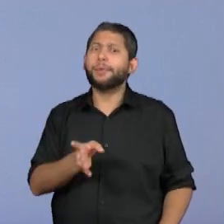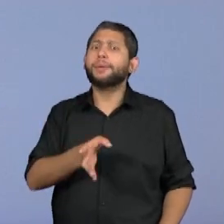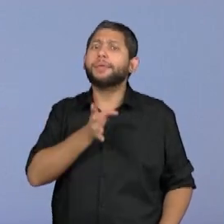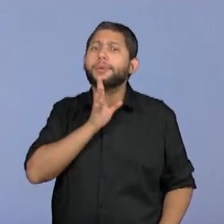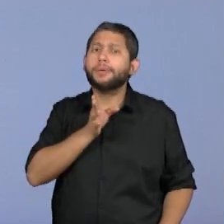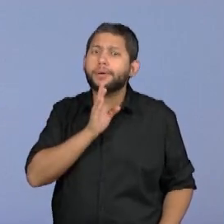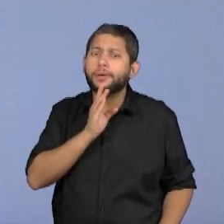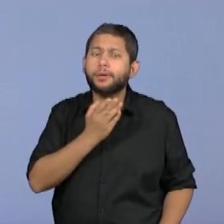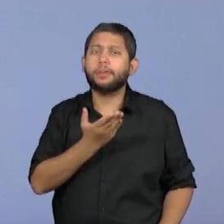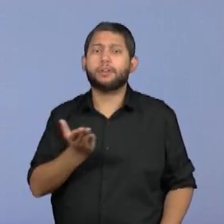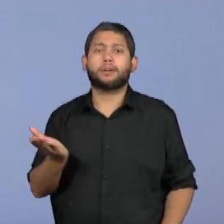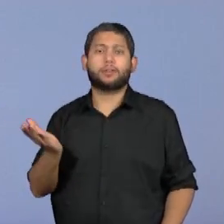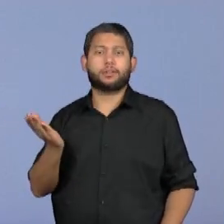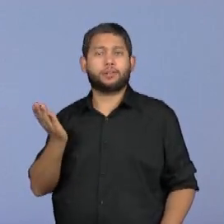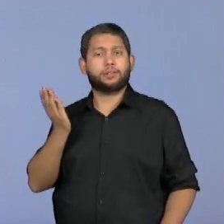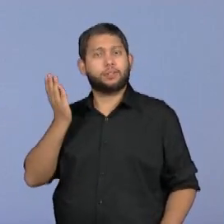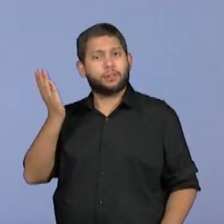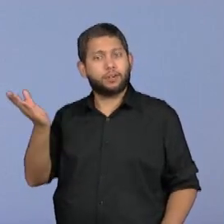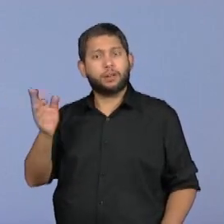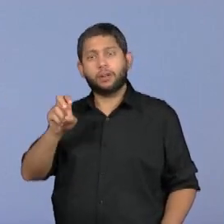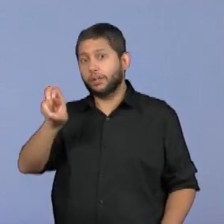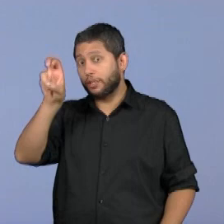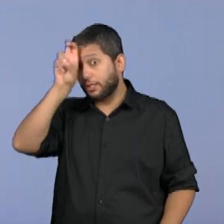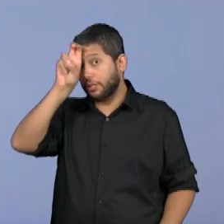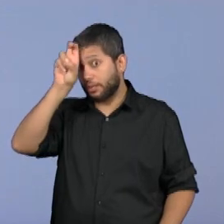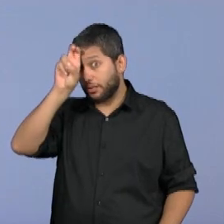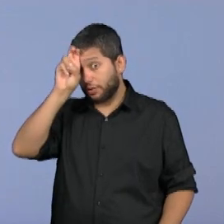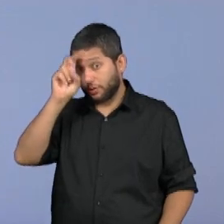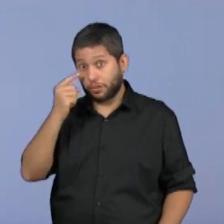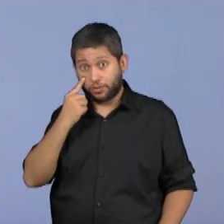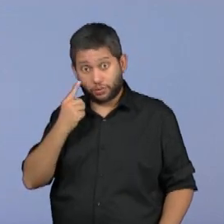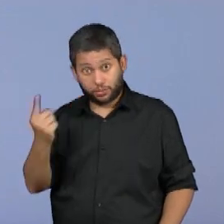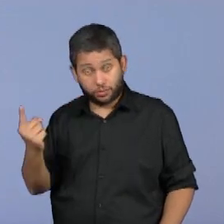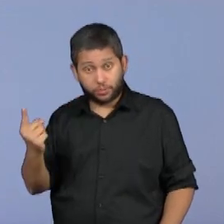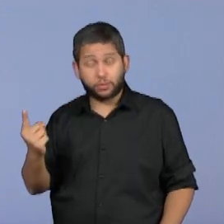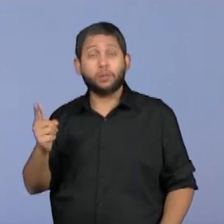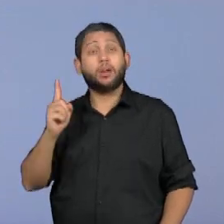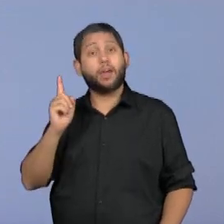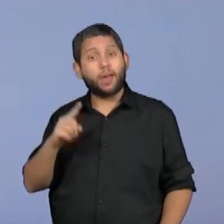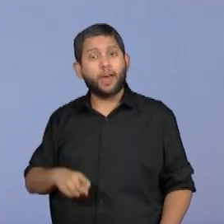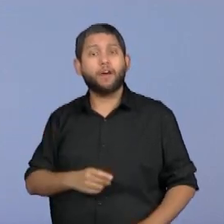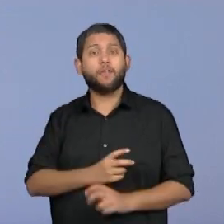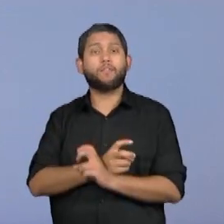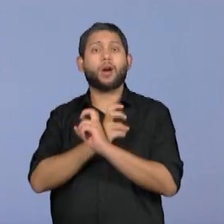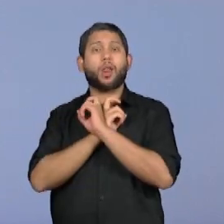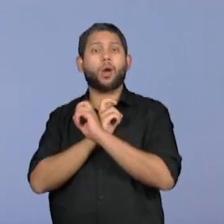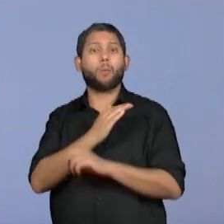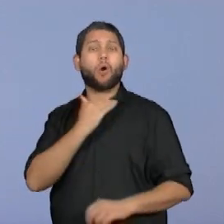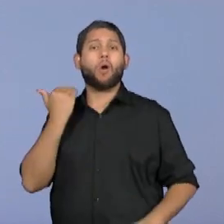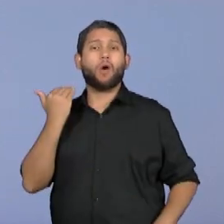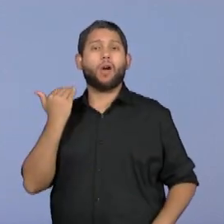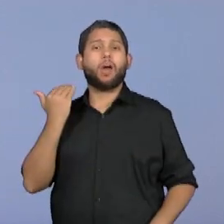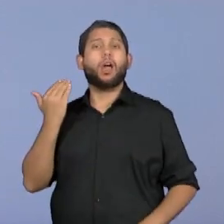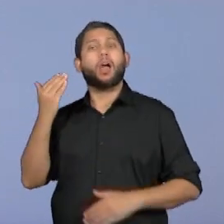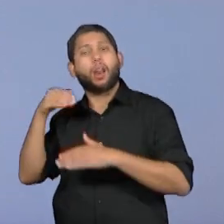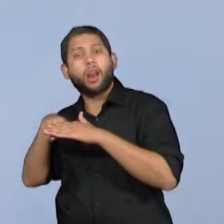conhecida lá no Egito, né? O túmulo dos faraós,